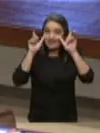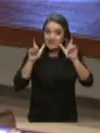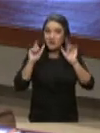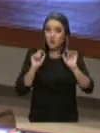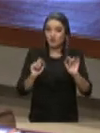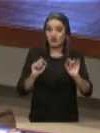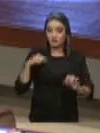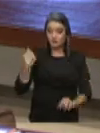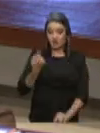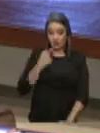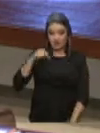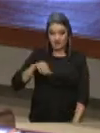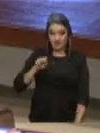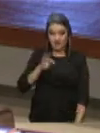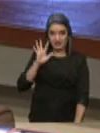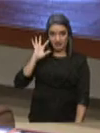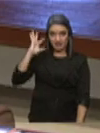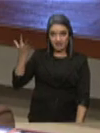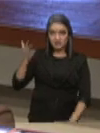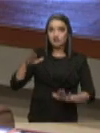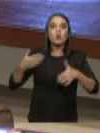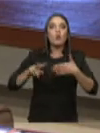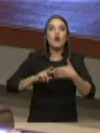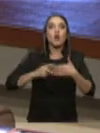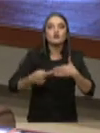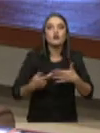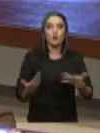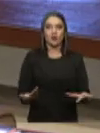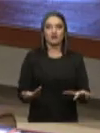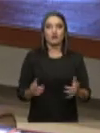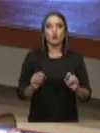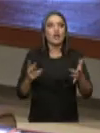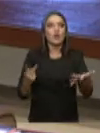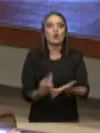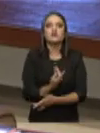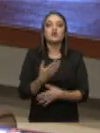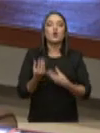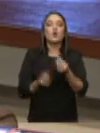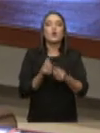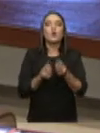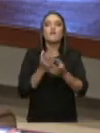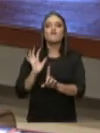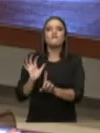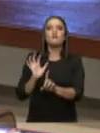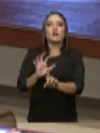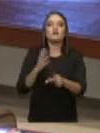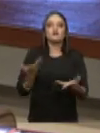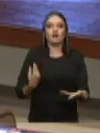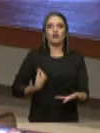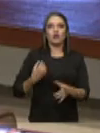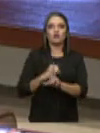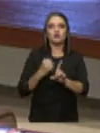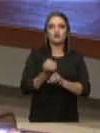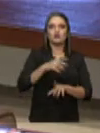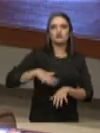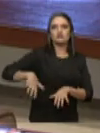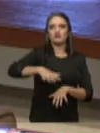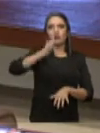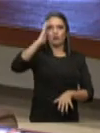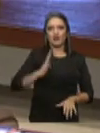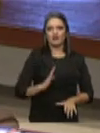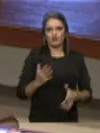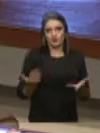nossa decisão, os riscos sistêmicos, o abalo que se cria em relação ao risco Brasil.